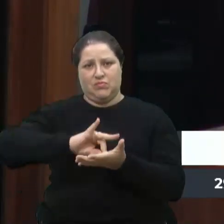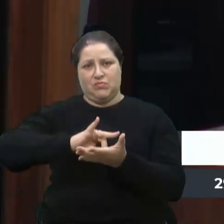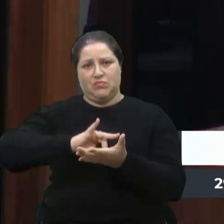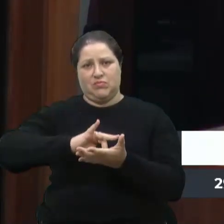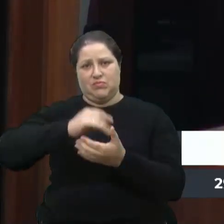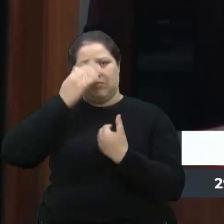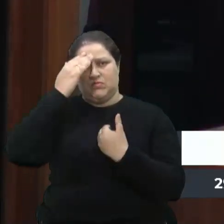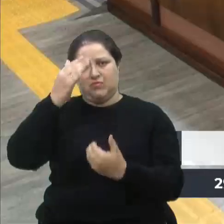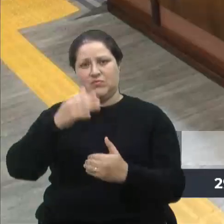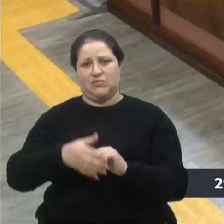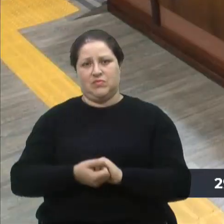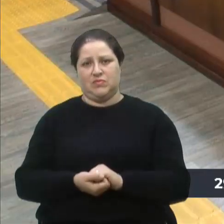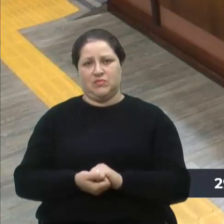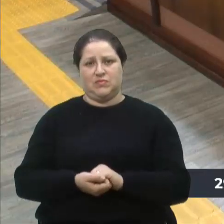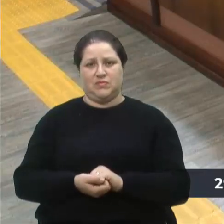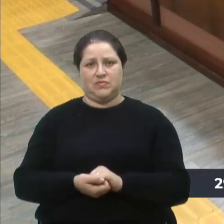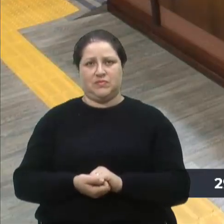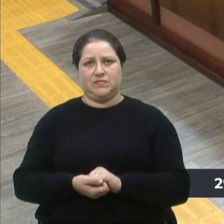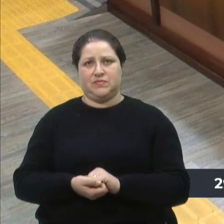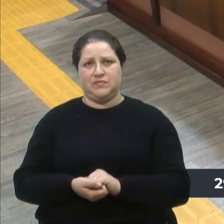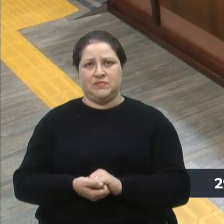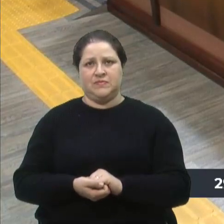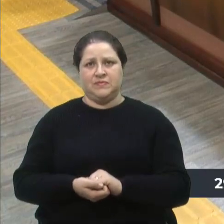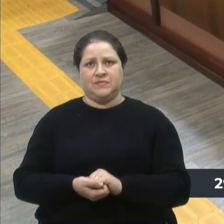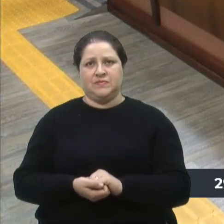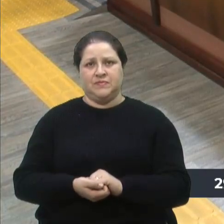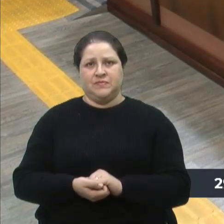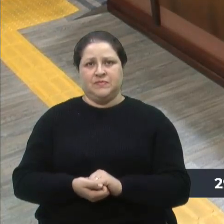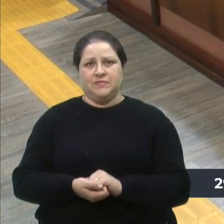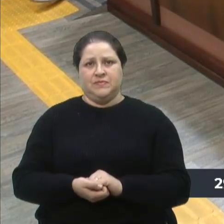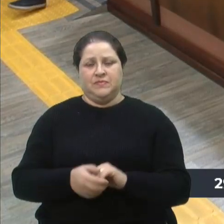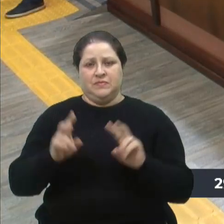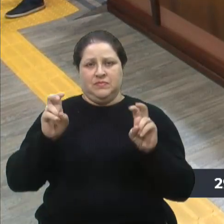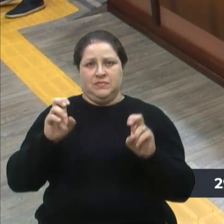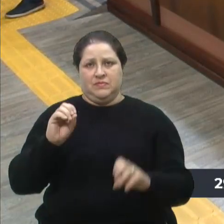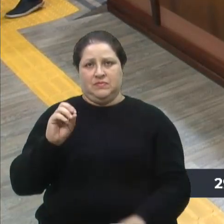obrigado. Uma questão de ordem, senhor presidente.